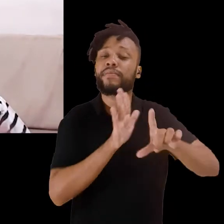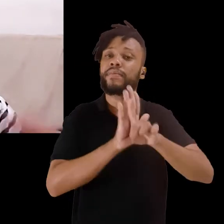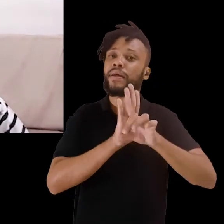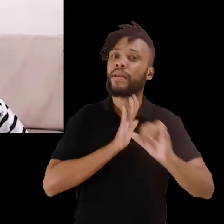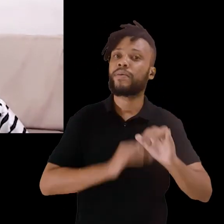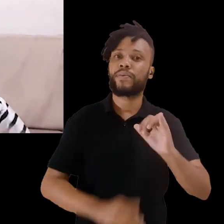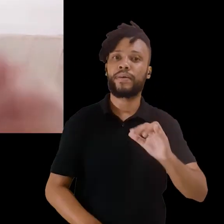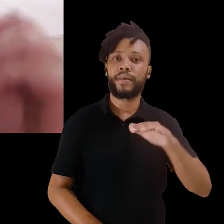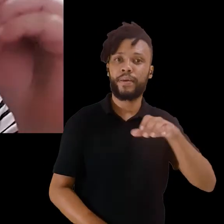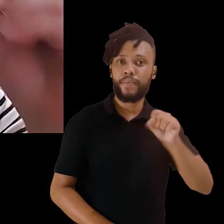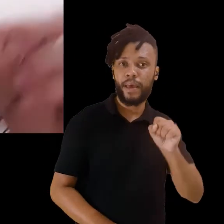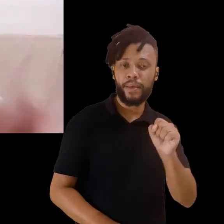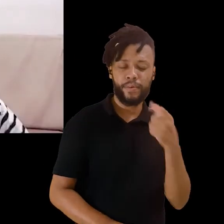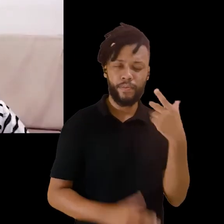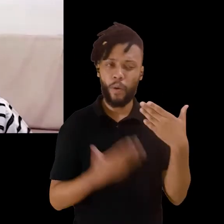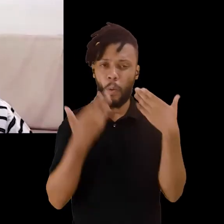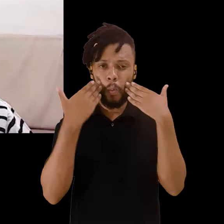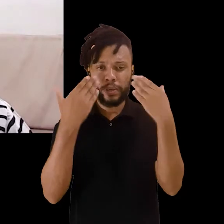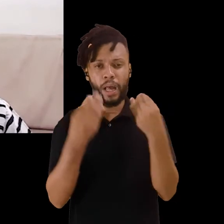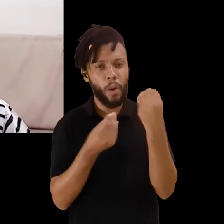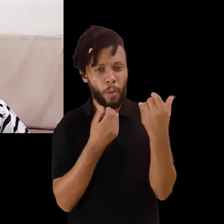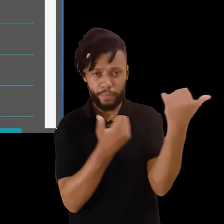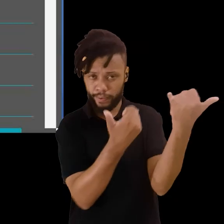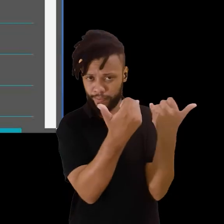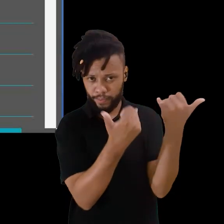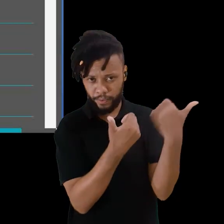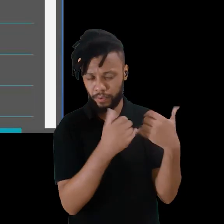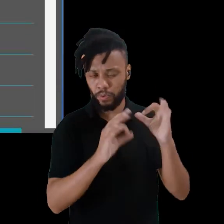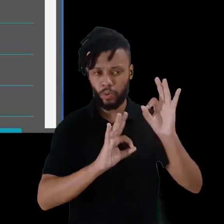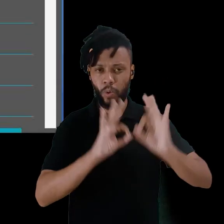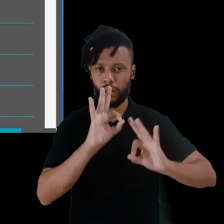as informações, que é tudo bem organizadinho lá.